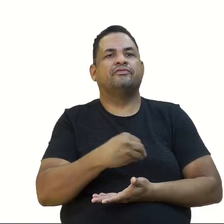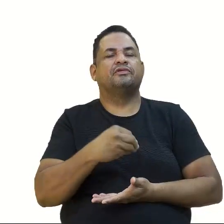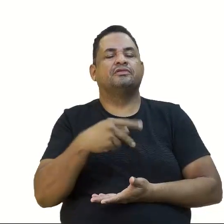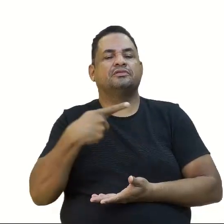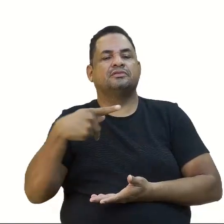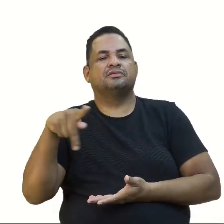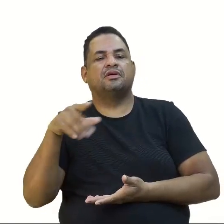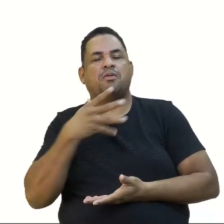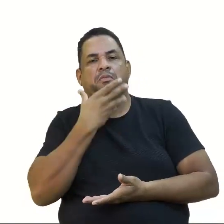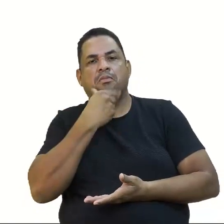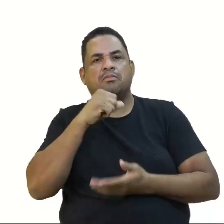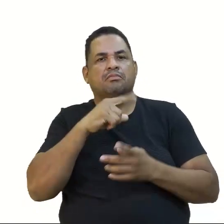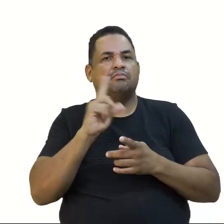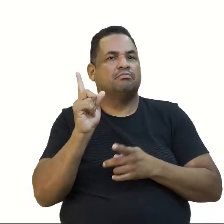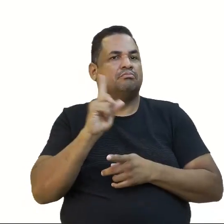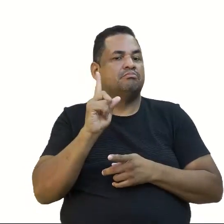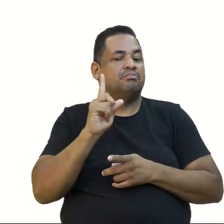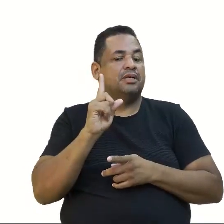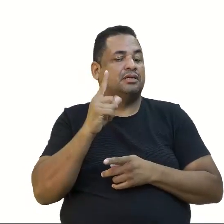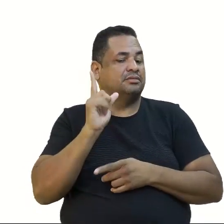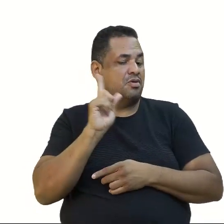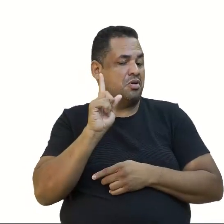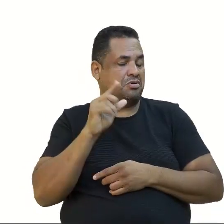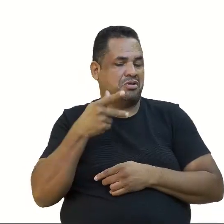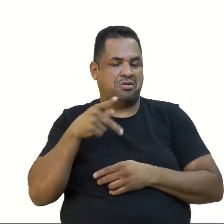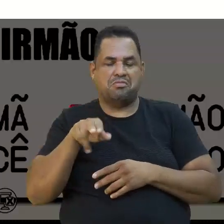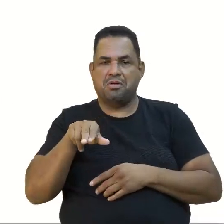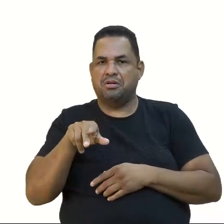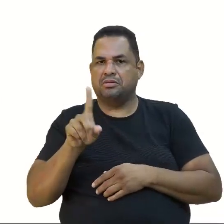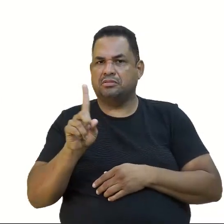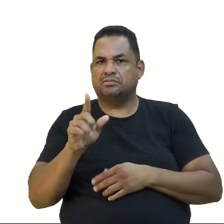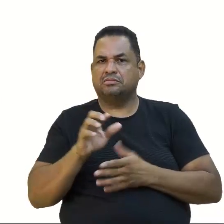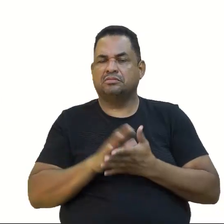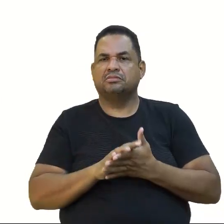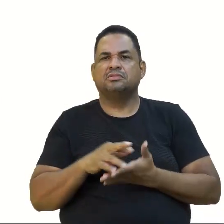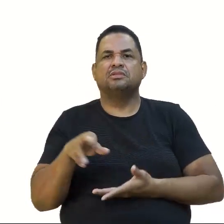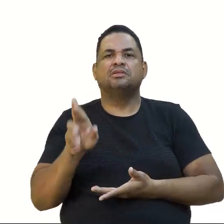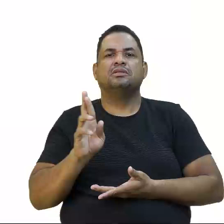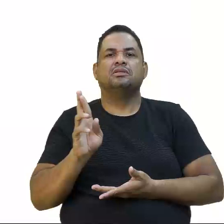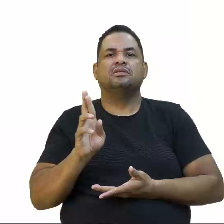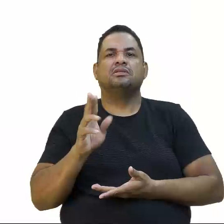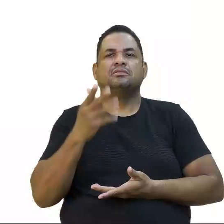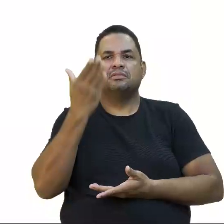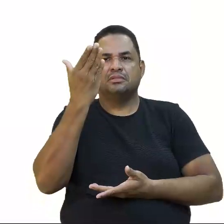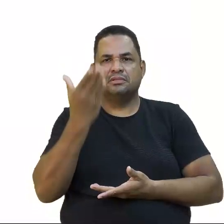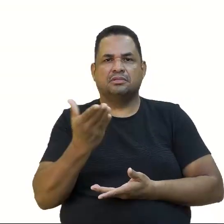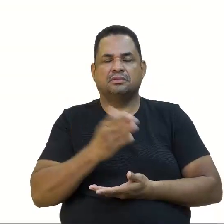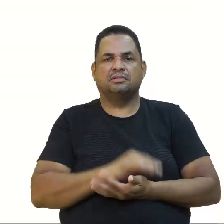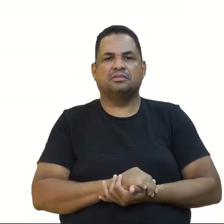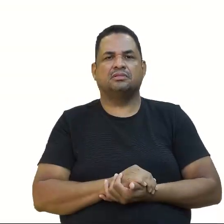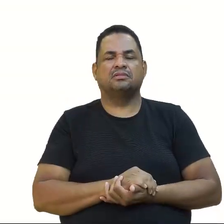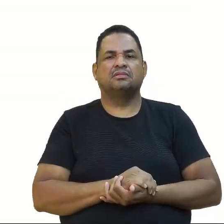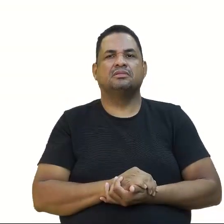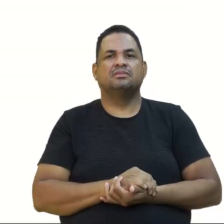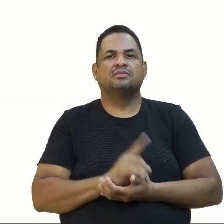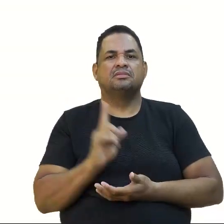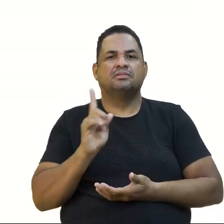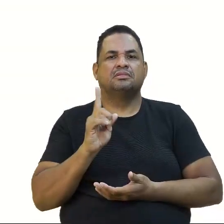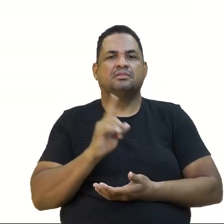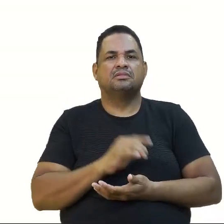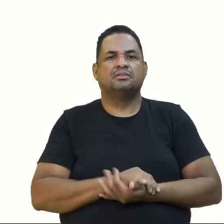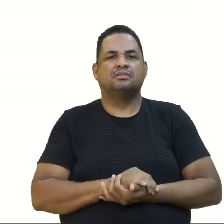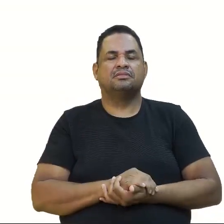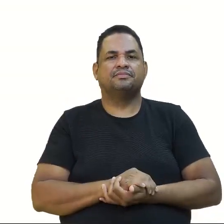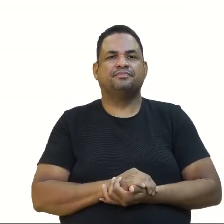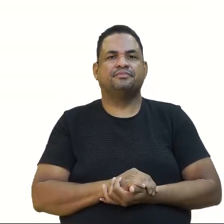pai, mas não é seu irmão? Quem é filho de seu pai, mas não é seu irmão?